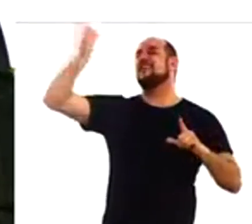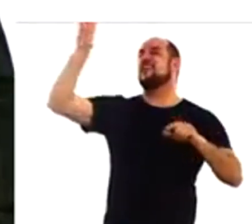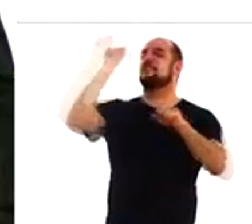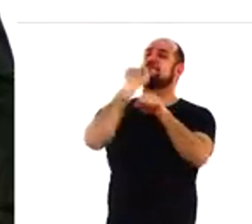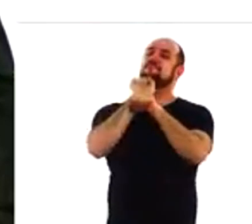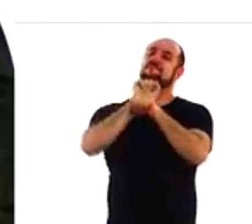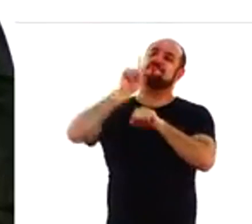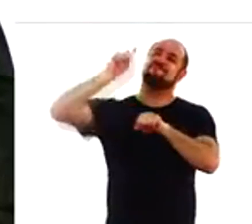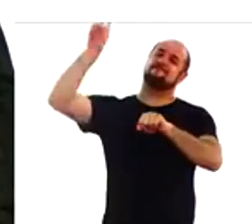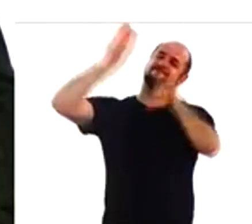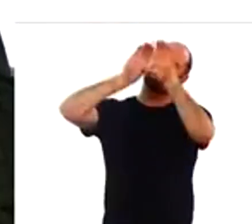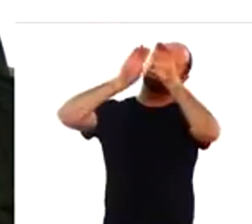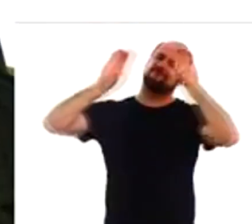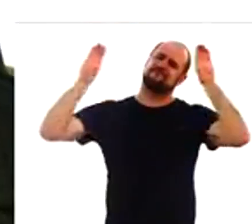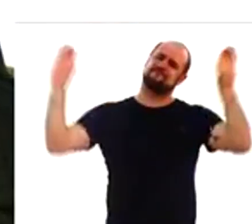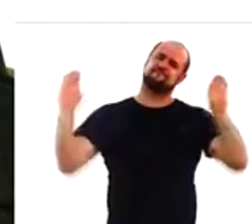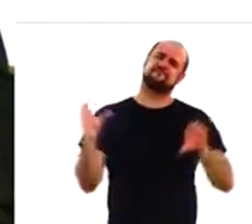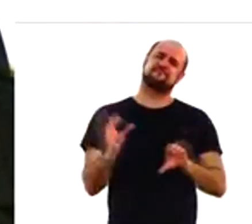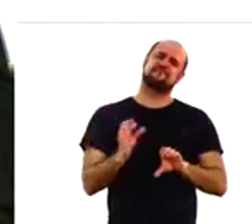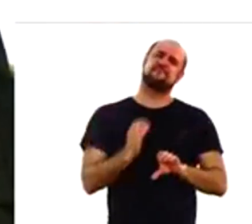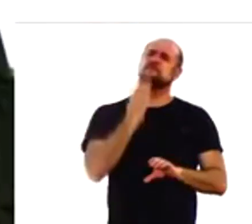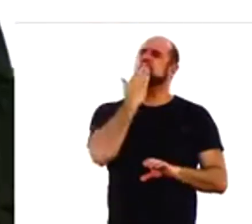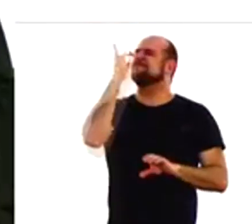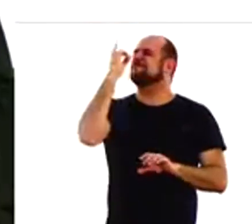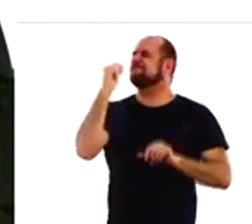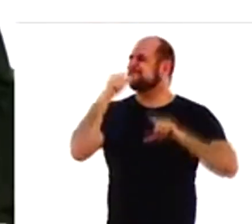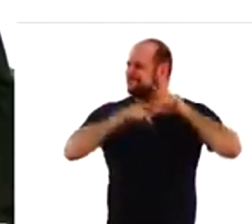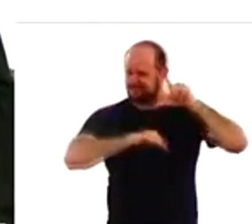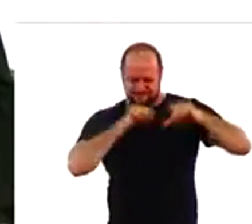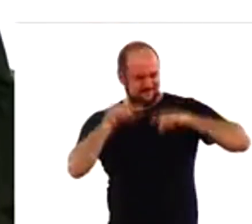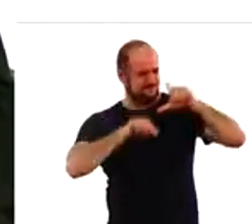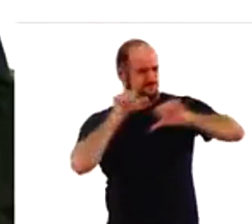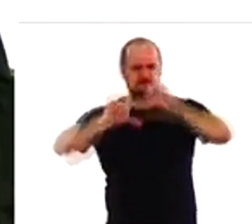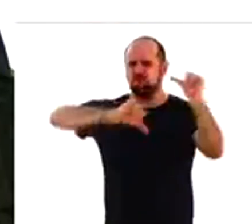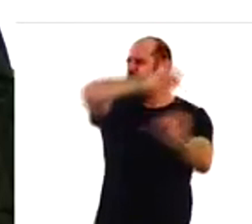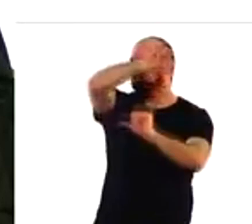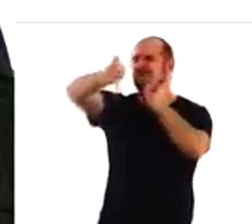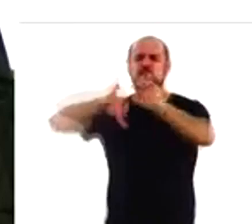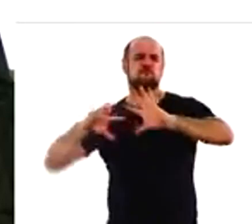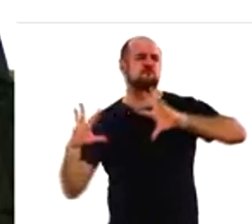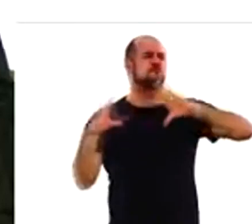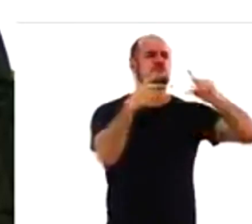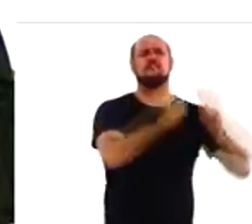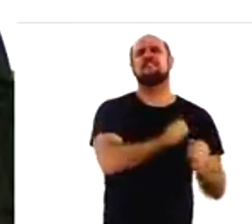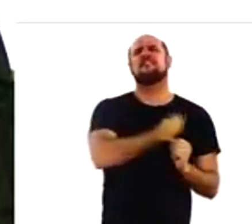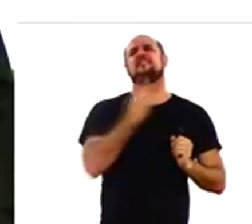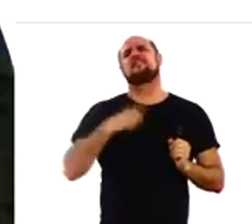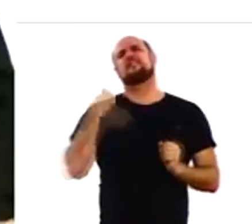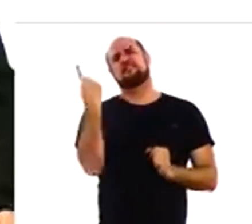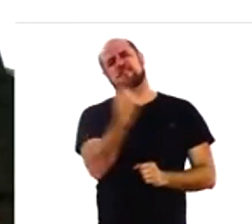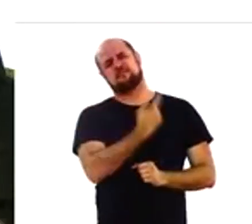na eternidade. Senhor, opera as transformações que precisam ser operadas na nossa vida,